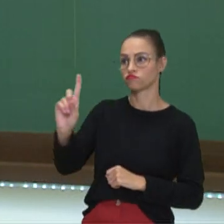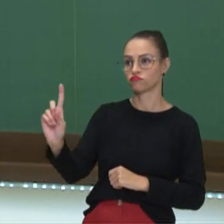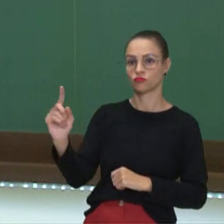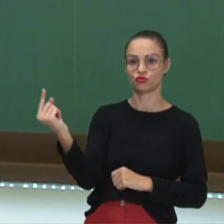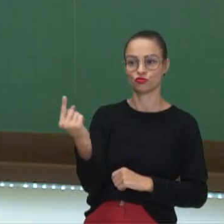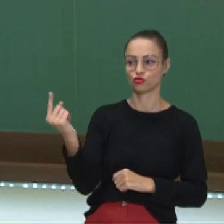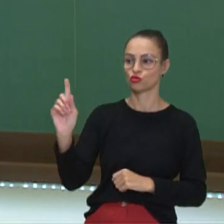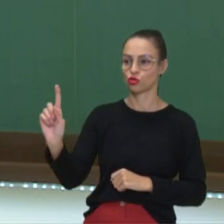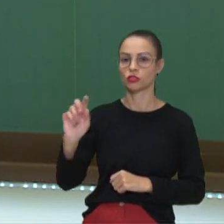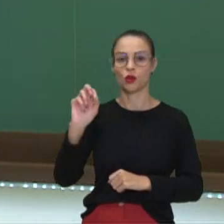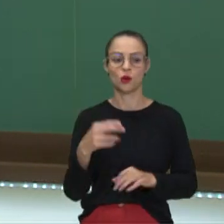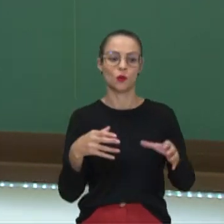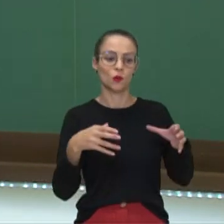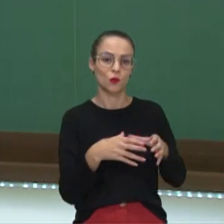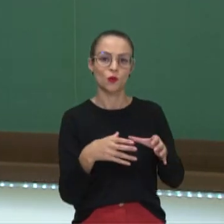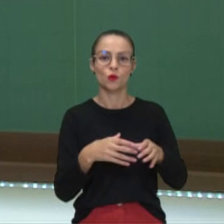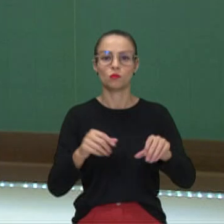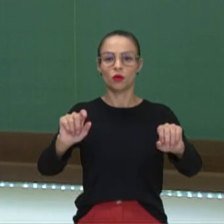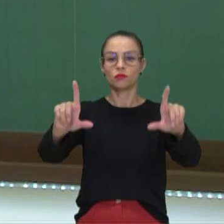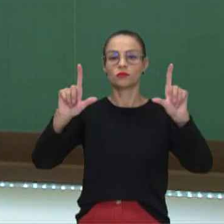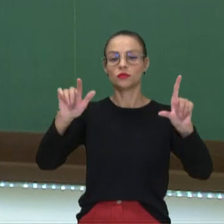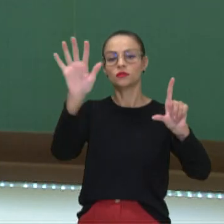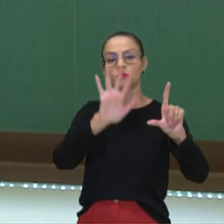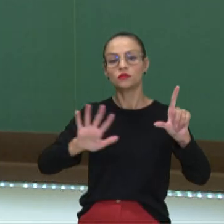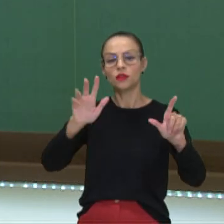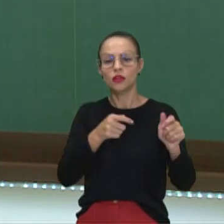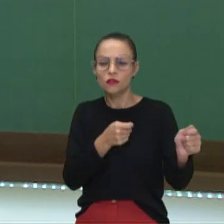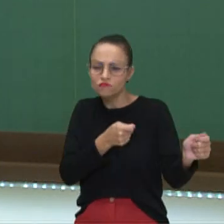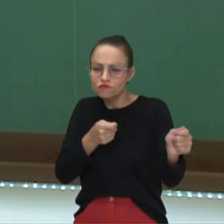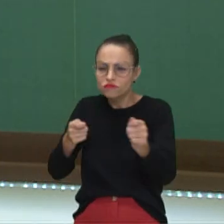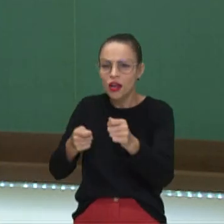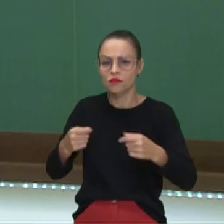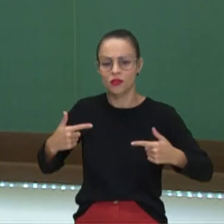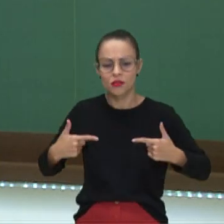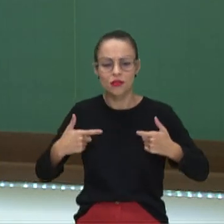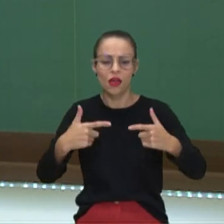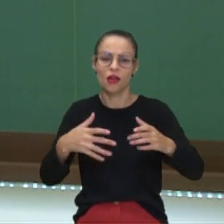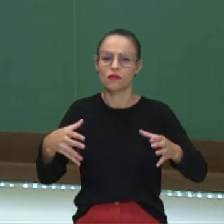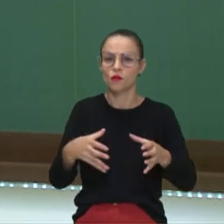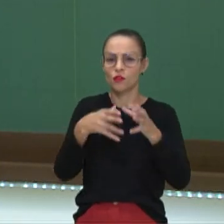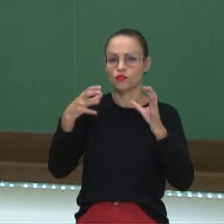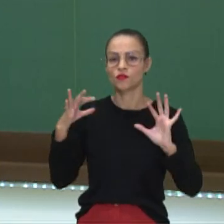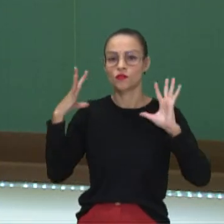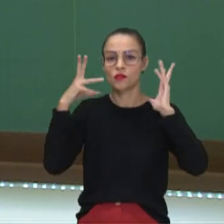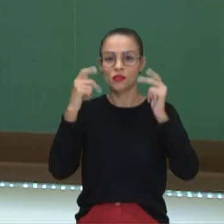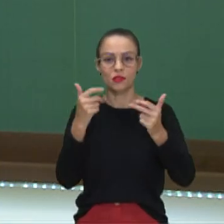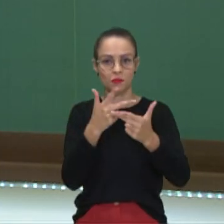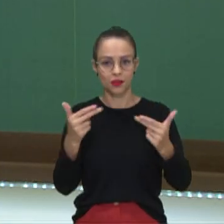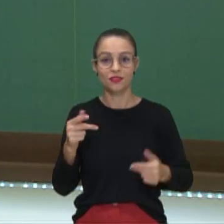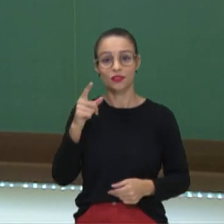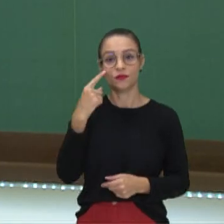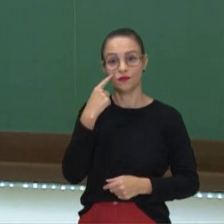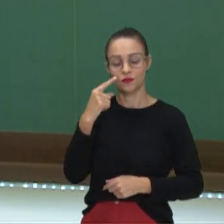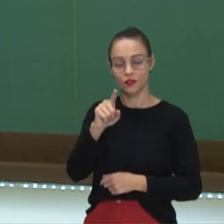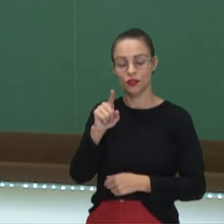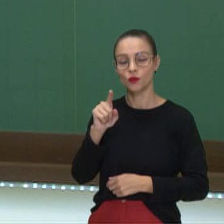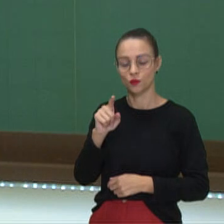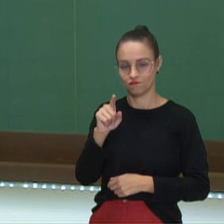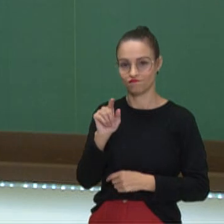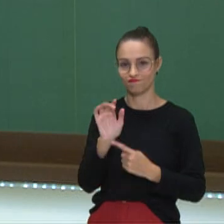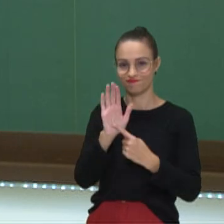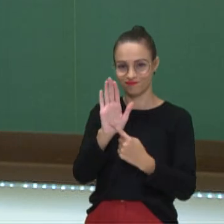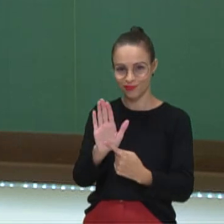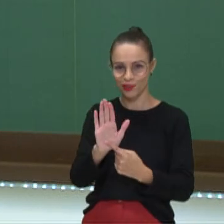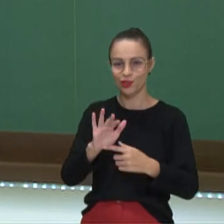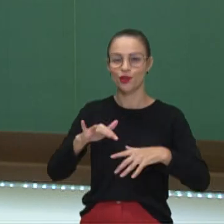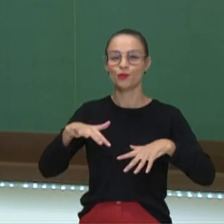né, em cenas de caça, de guerra, trabalhos coletivos, animais. Então, a gente viu até uma das imagens, lembra que a gente estava falando